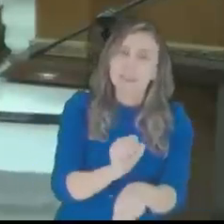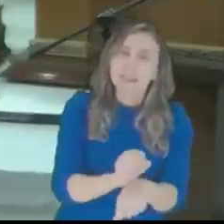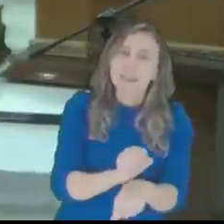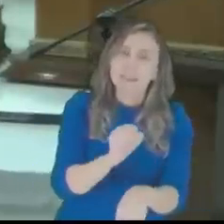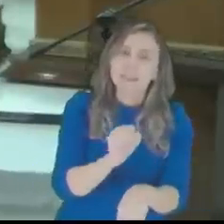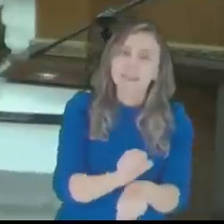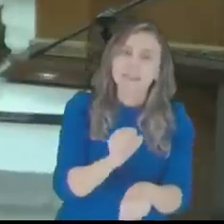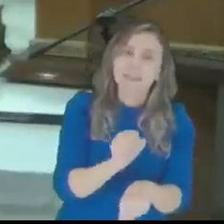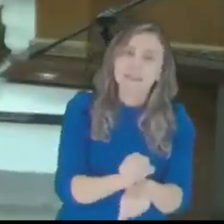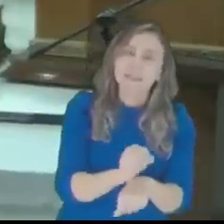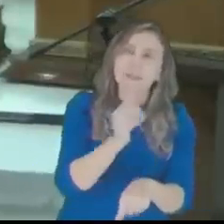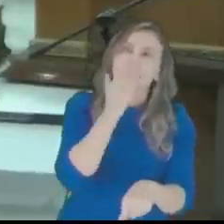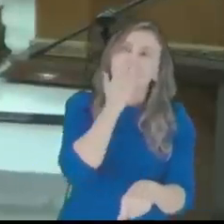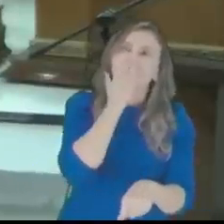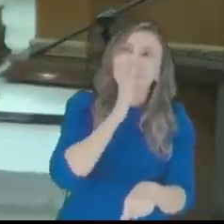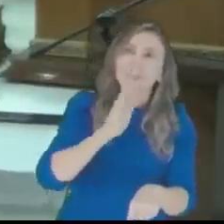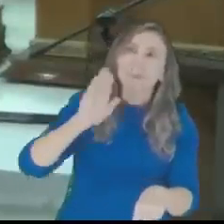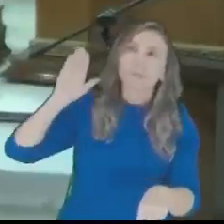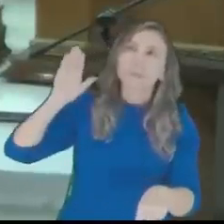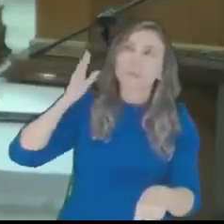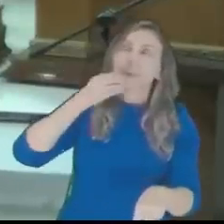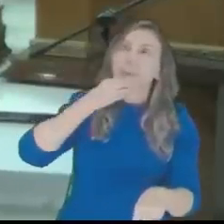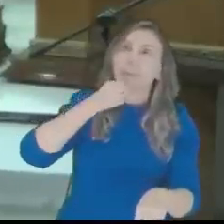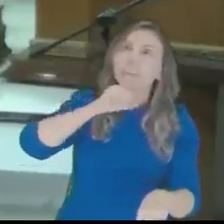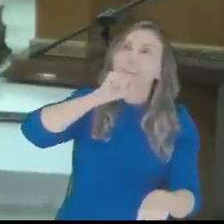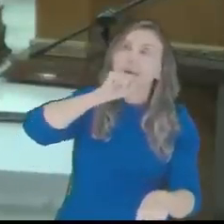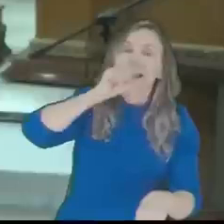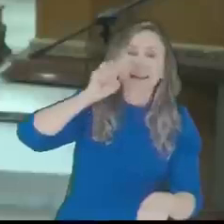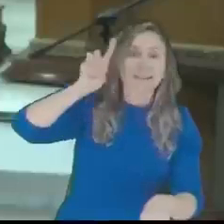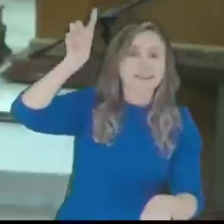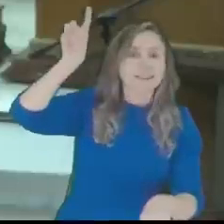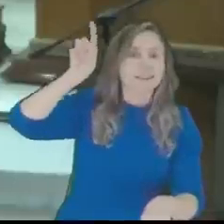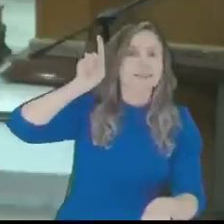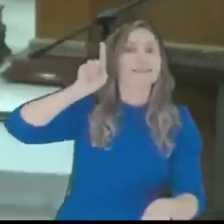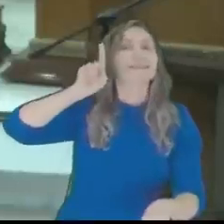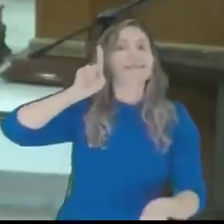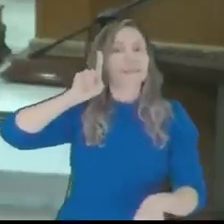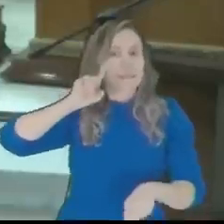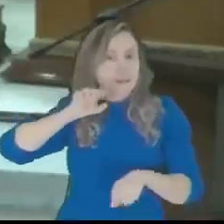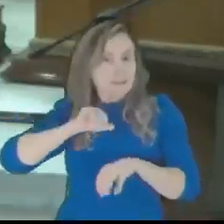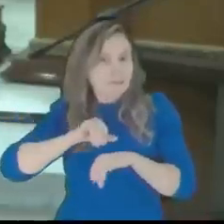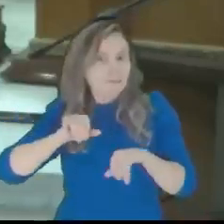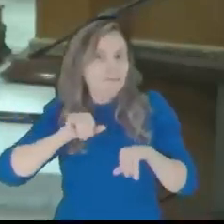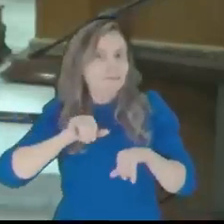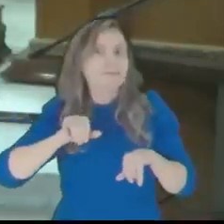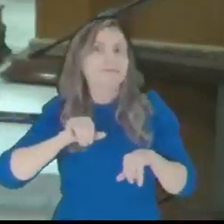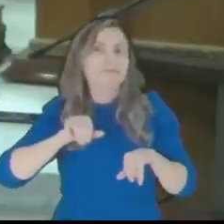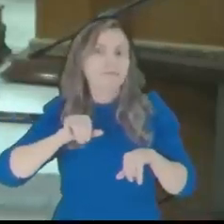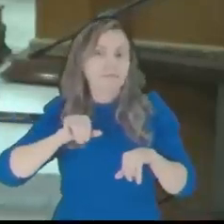esperassem a promessa do Pai, que disse ele: de mim